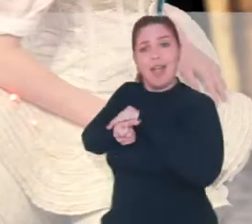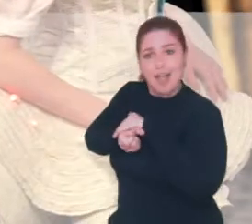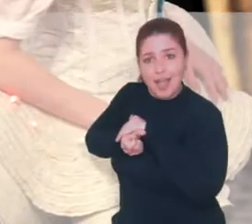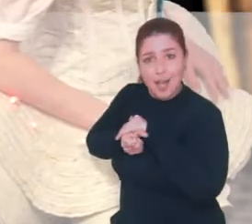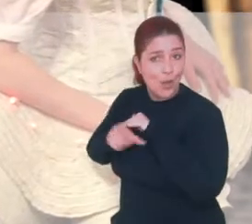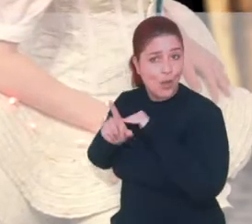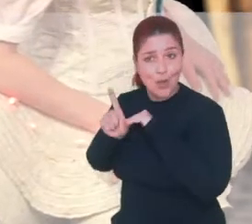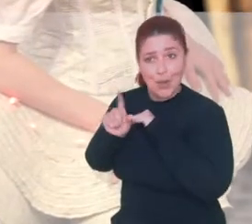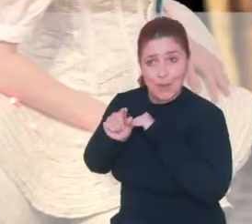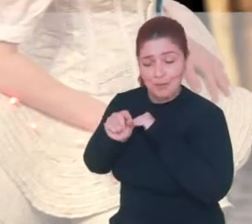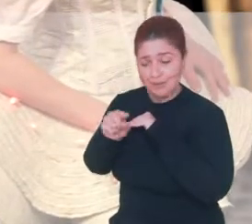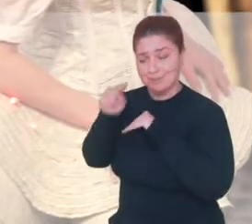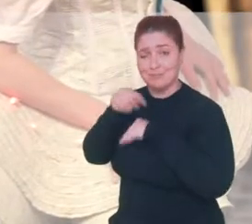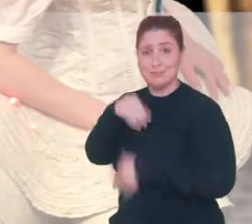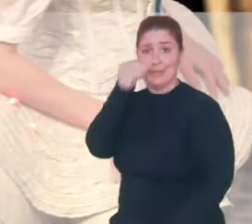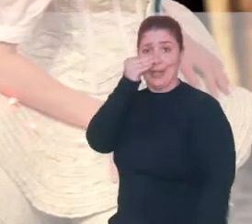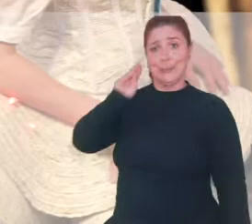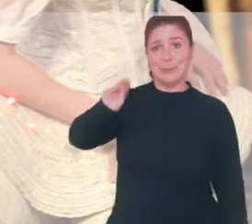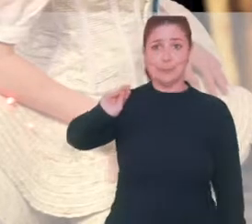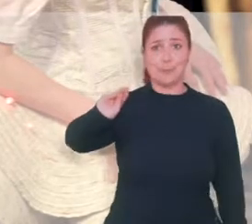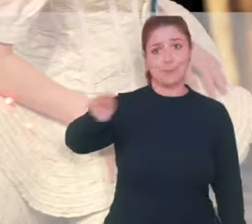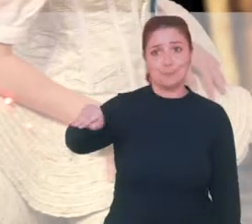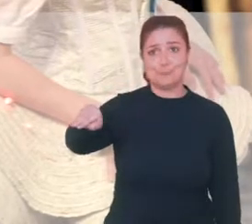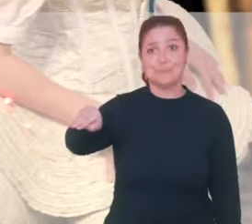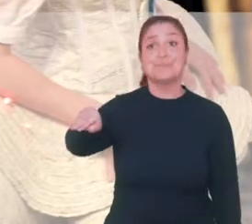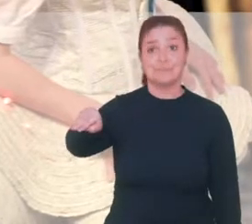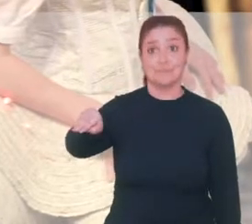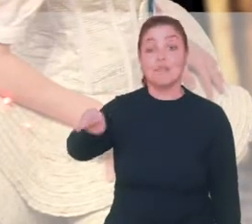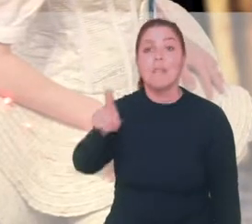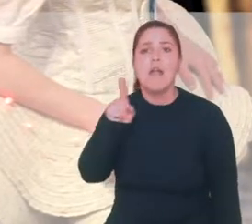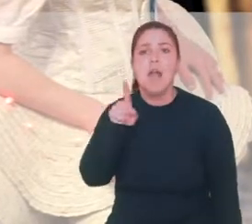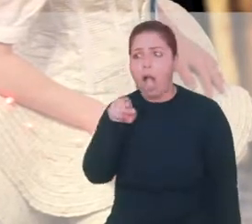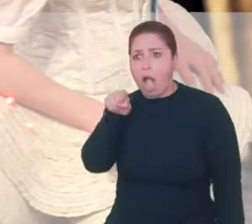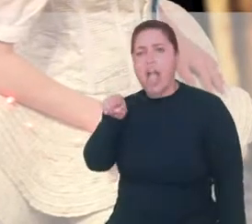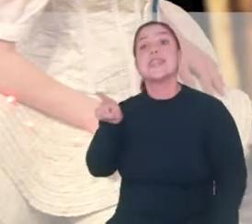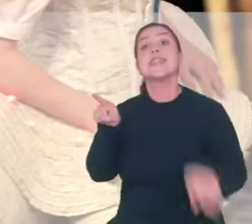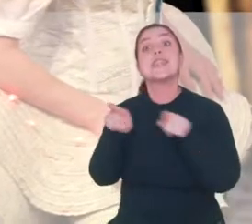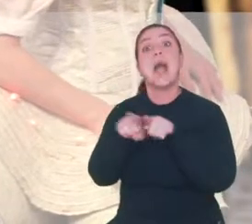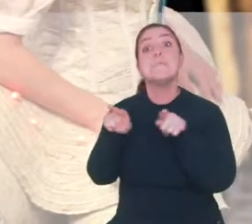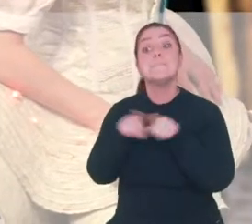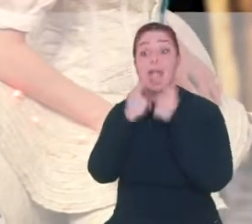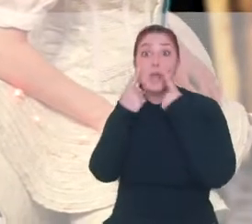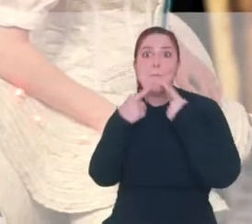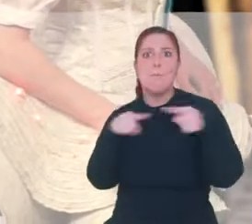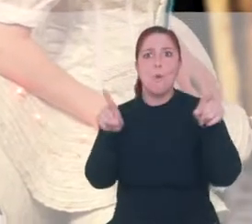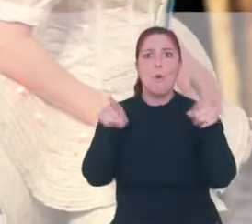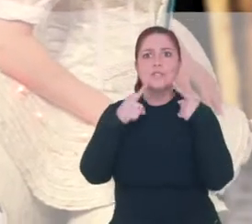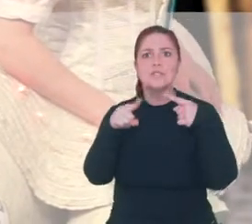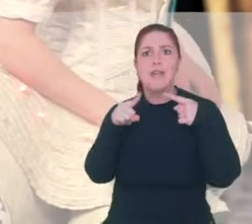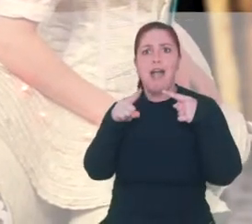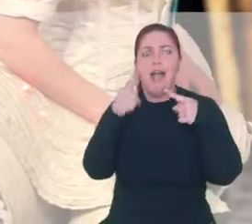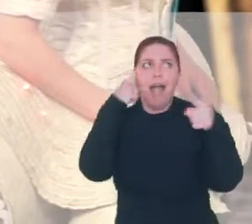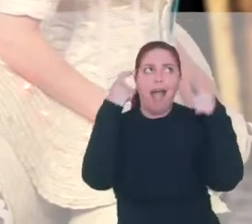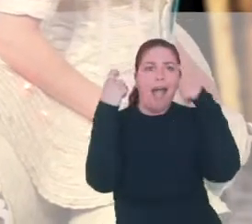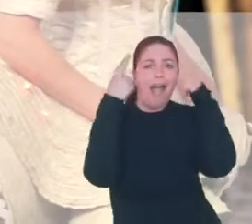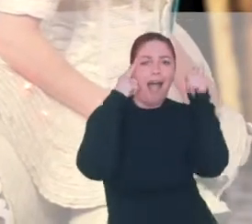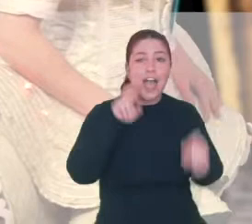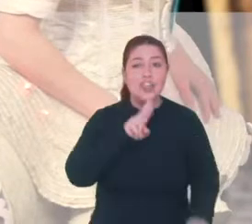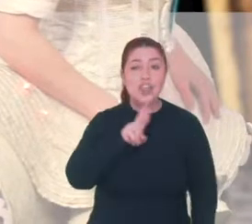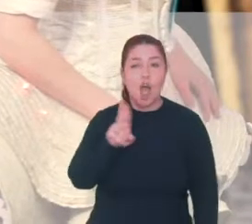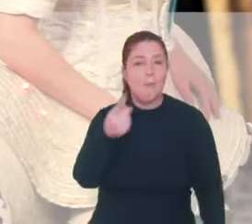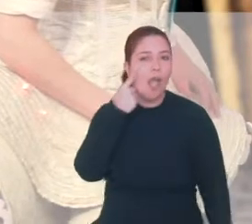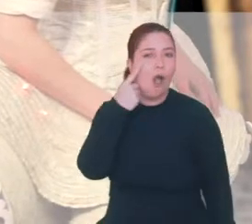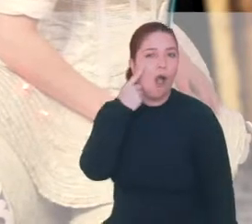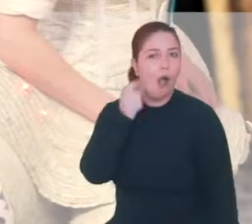Acontece que o jabuti nem deu ouvidos. Assim como ela, ele também tinha criado uma música com tal nome